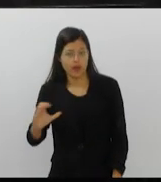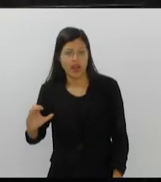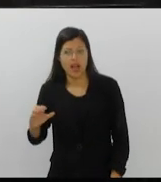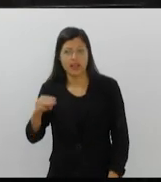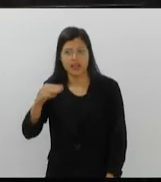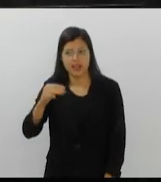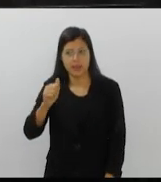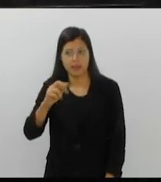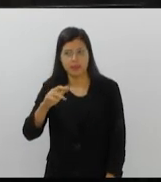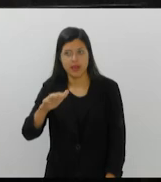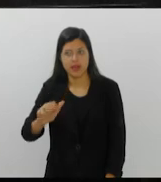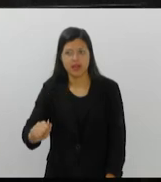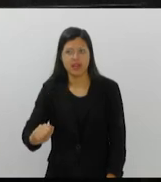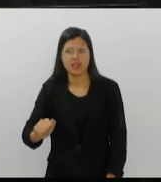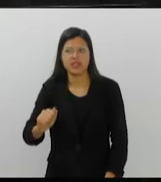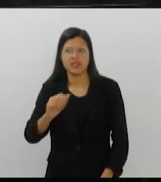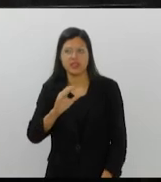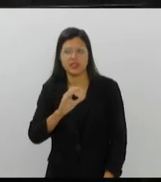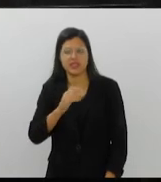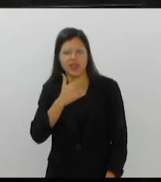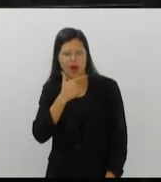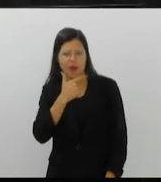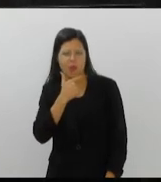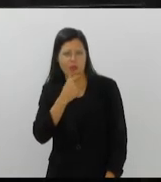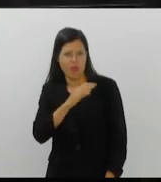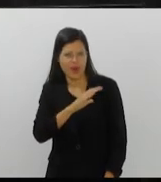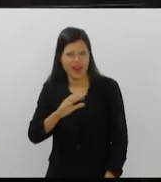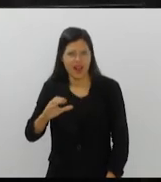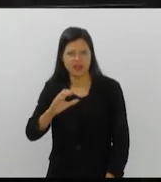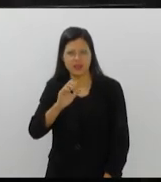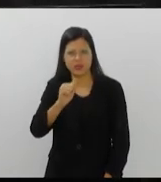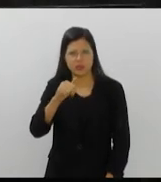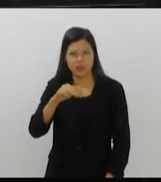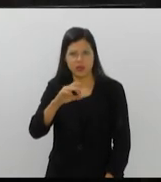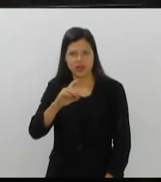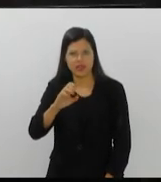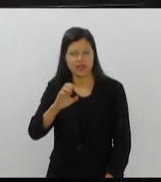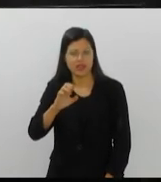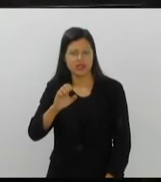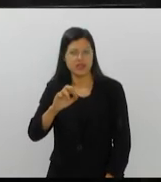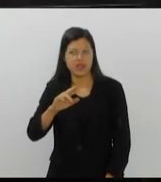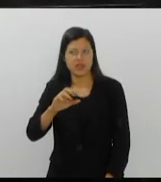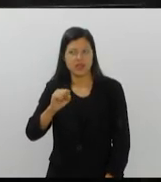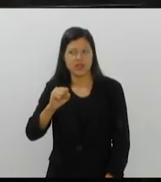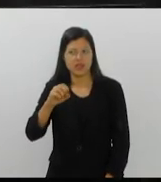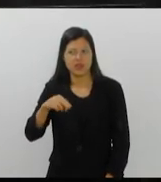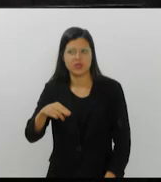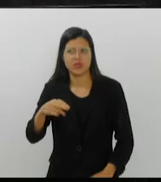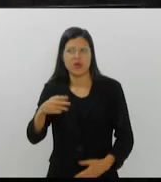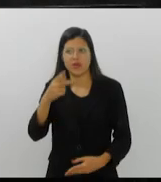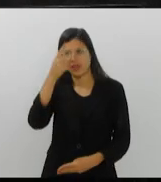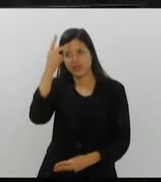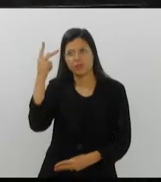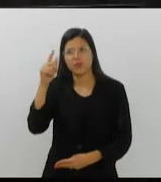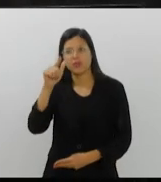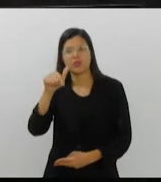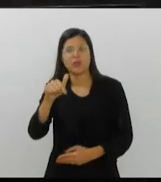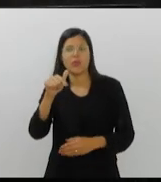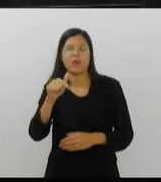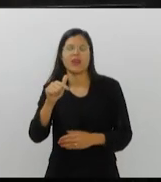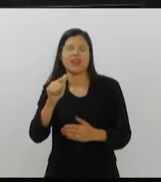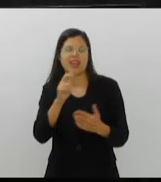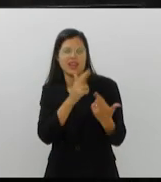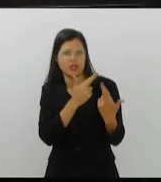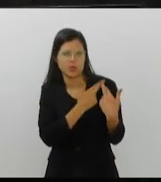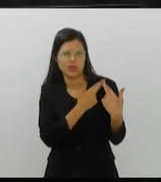meu cunhado, Anderson, e essa pessoa que, abaixo de Deus, é responsável por tudo isso que está acontecendo.